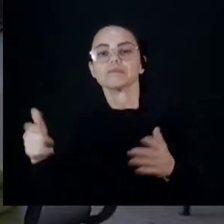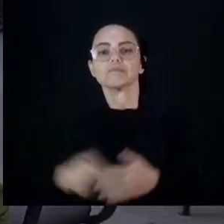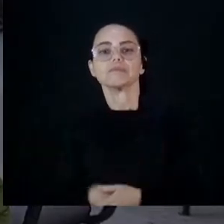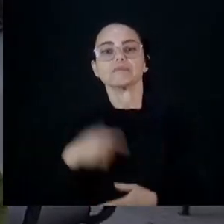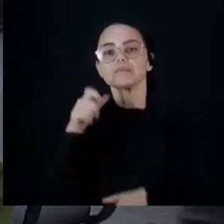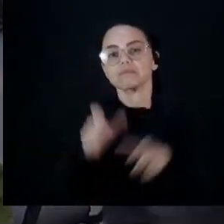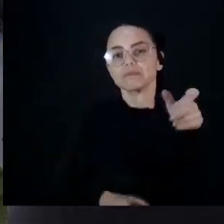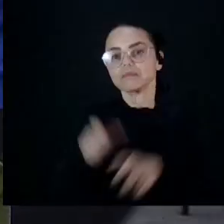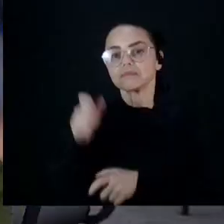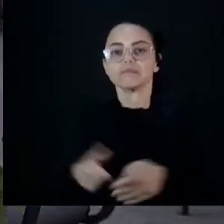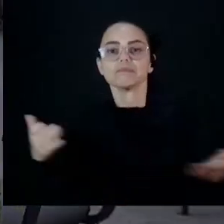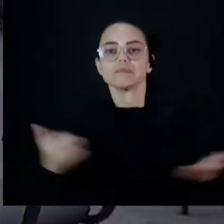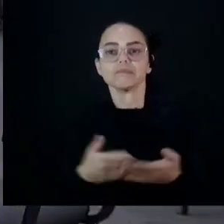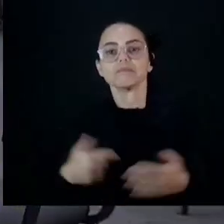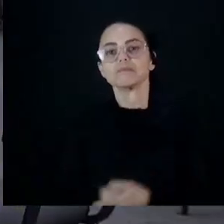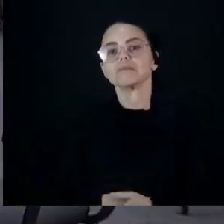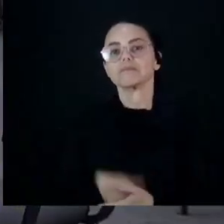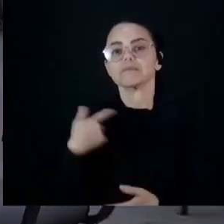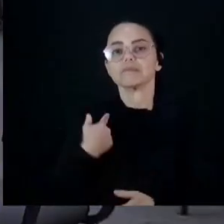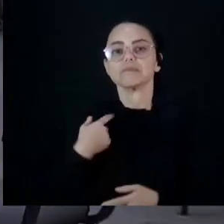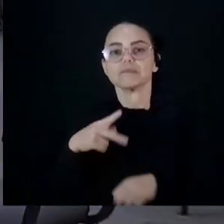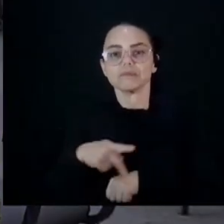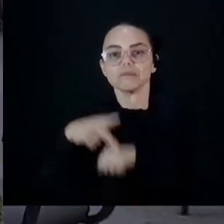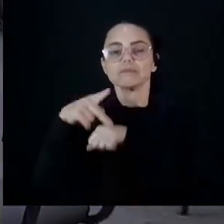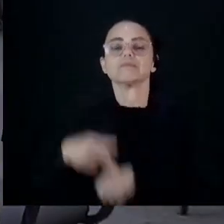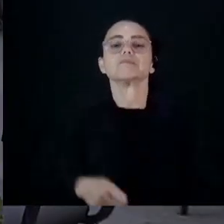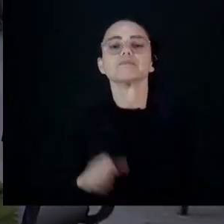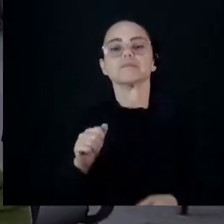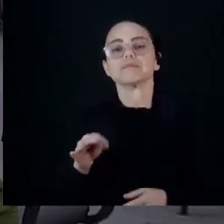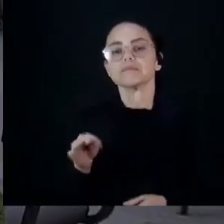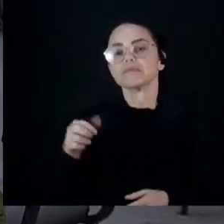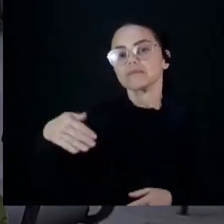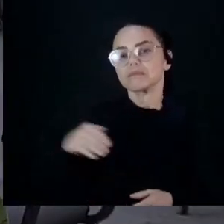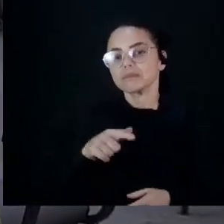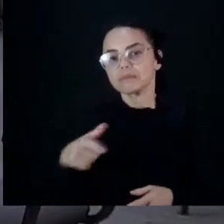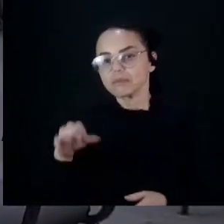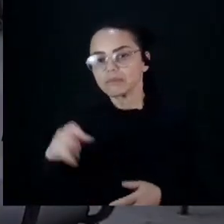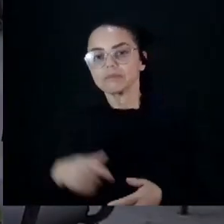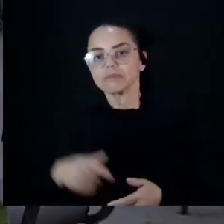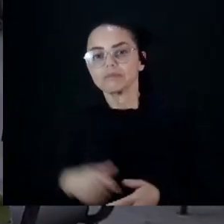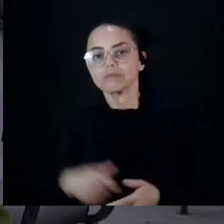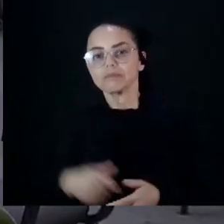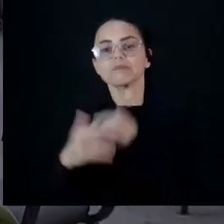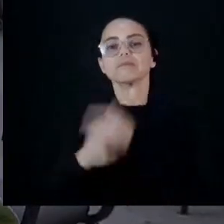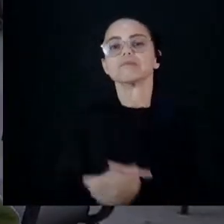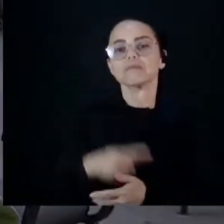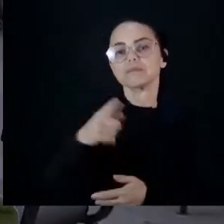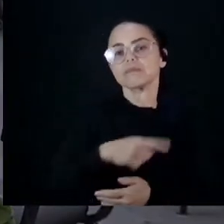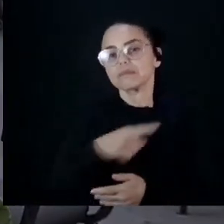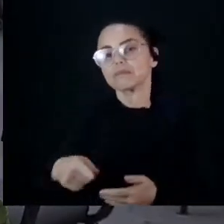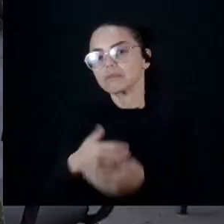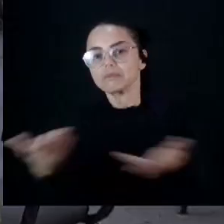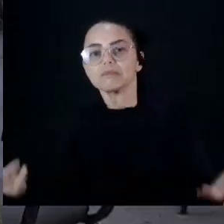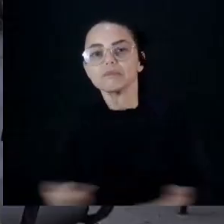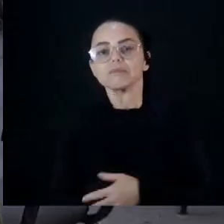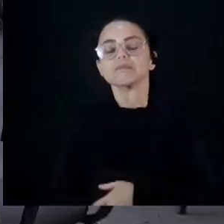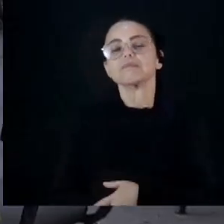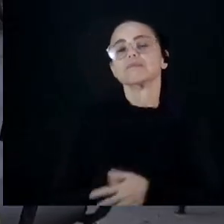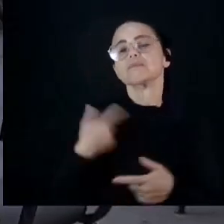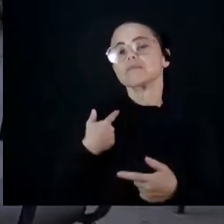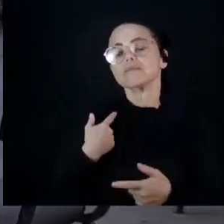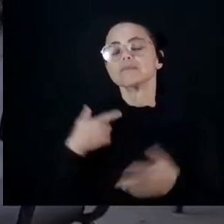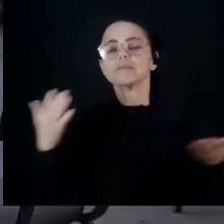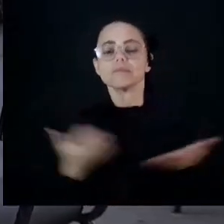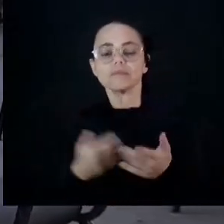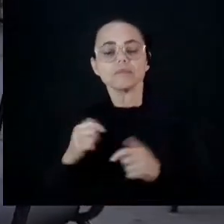e hoje o tema é sobre automação, um processo para eliminar gargalos operacionais. Hoje vamos